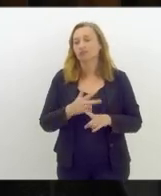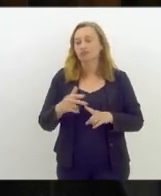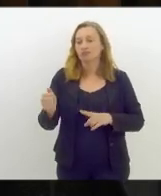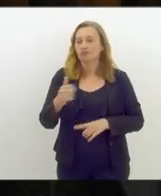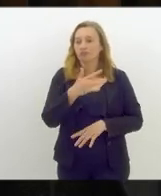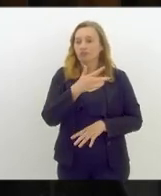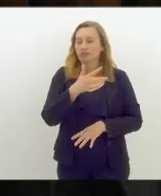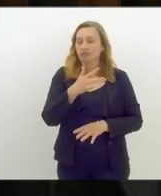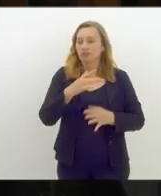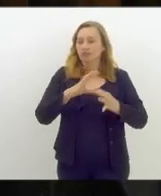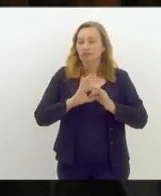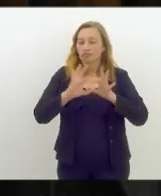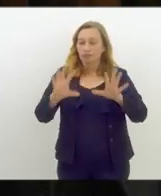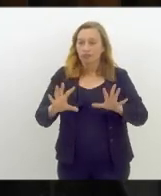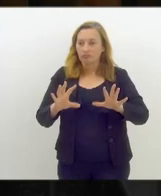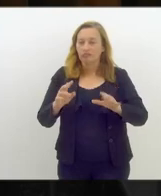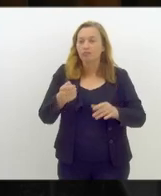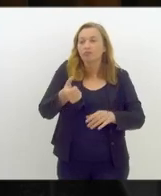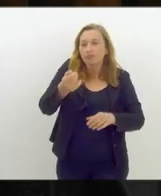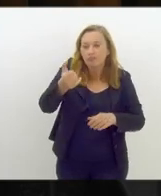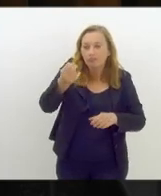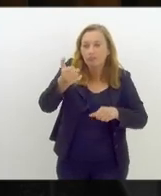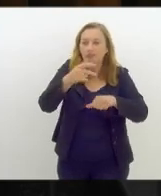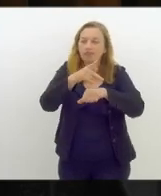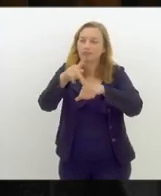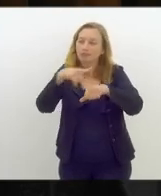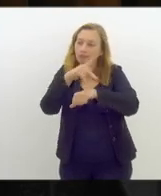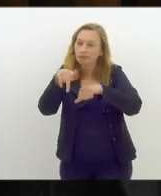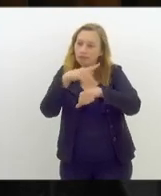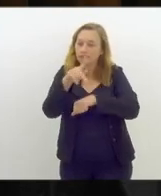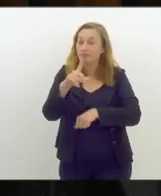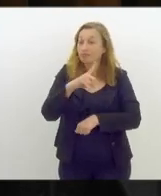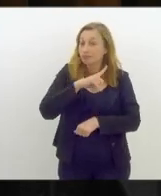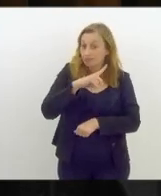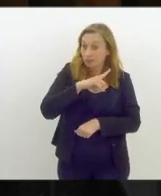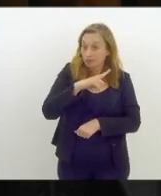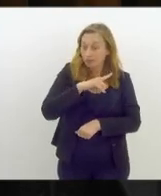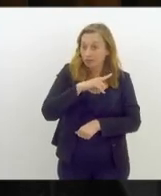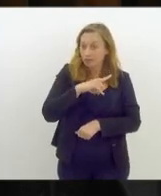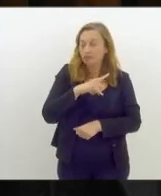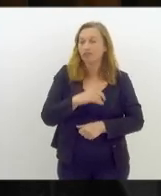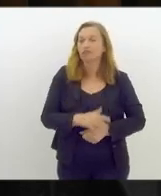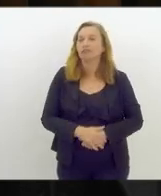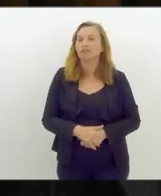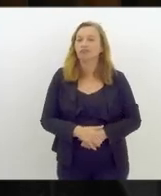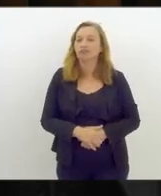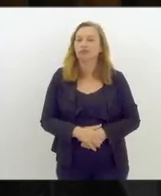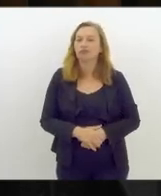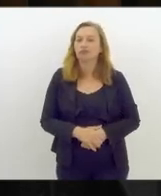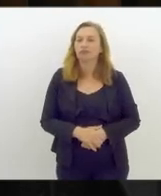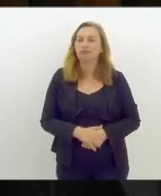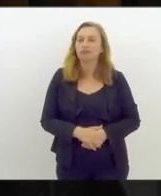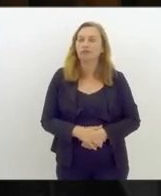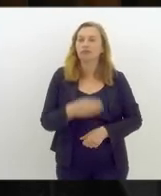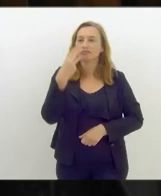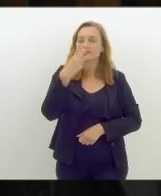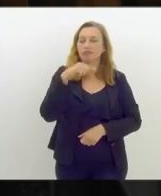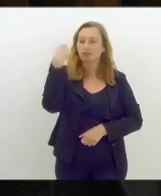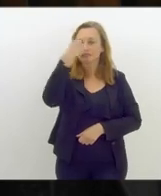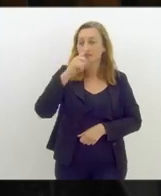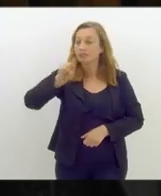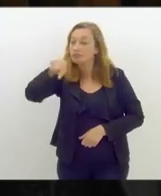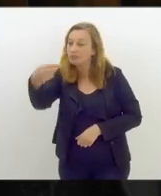Poucos países do mundo têm condições de apenas 3 horas depois